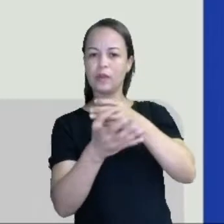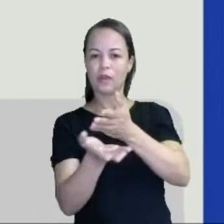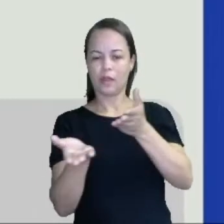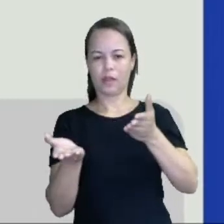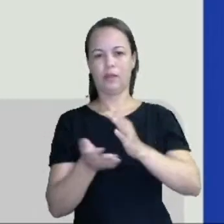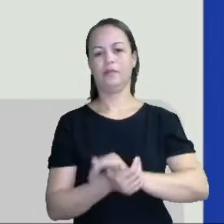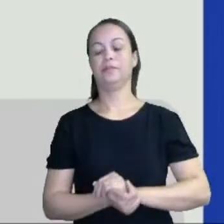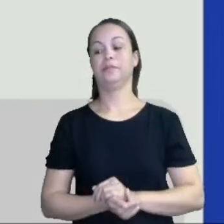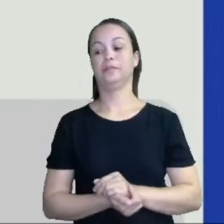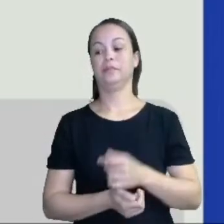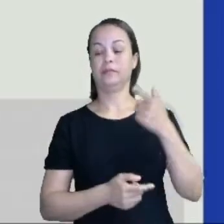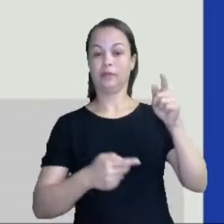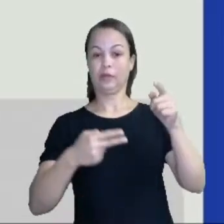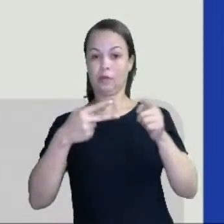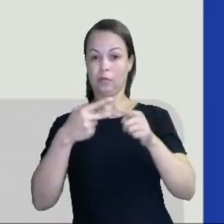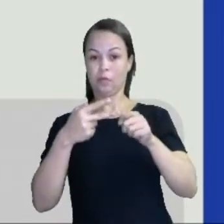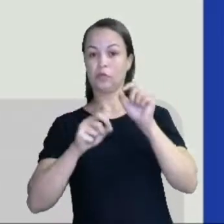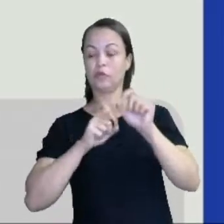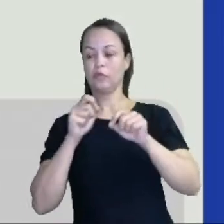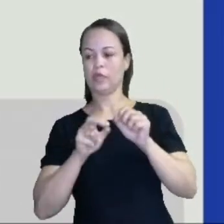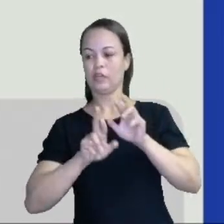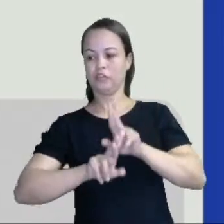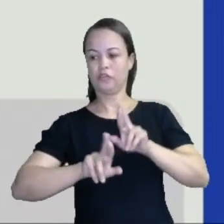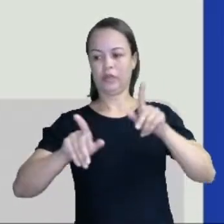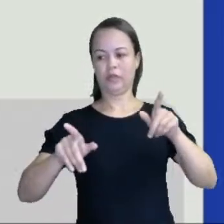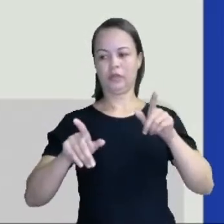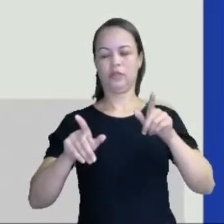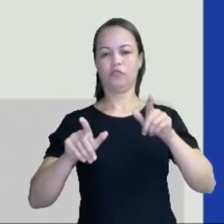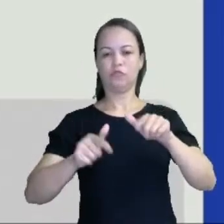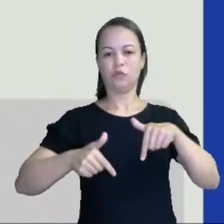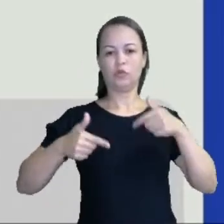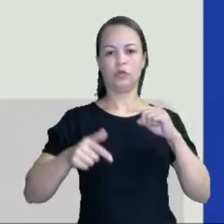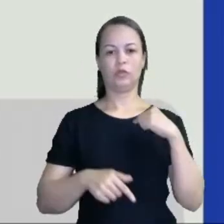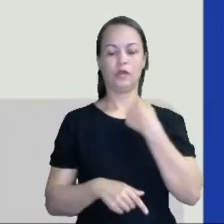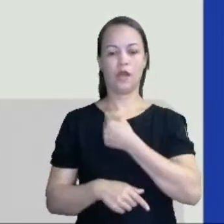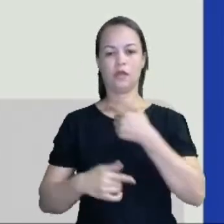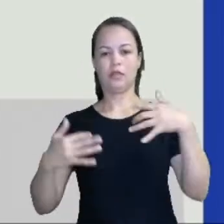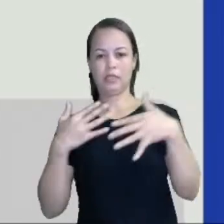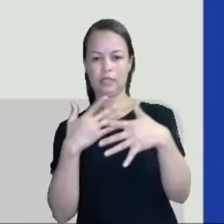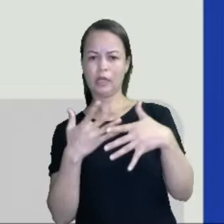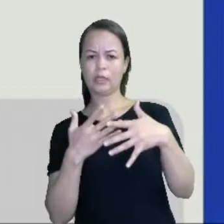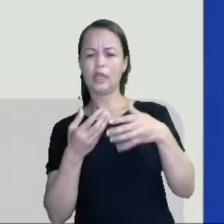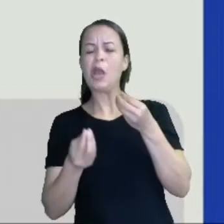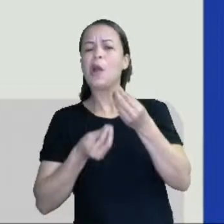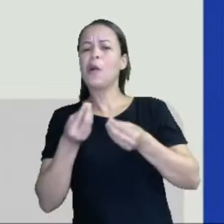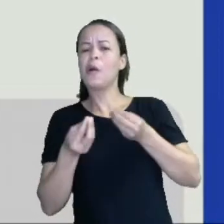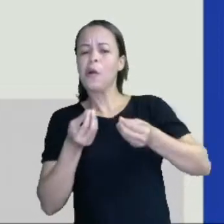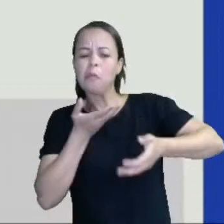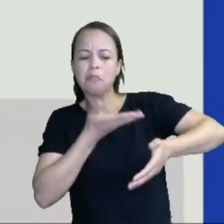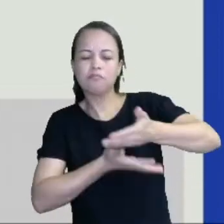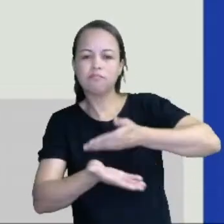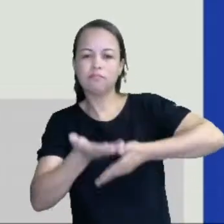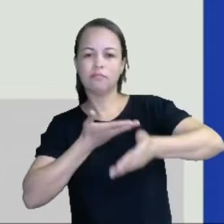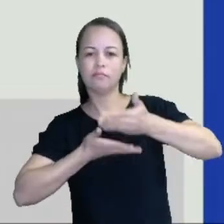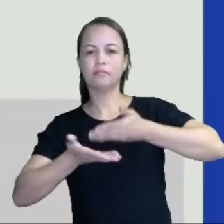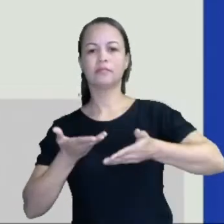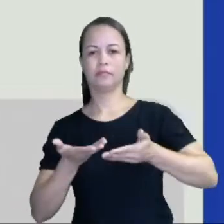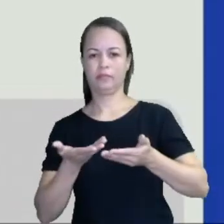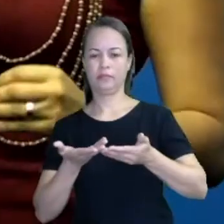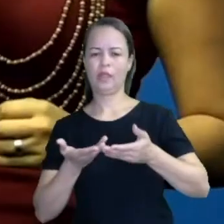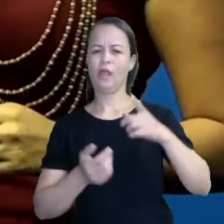foi as diferentes funções das nossas cidades e como elas se relacionam. Tem cidades que têm